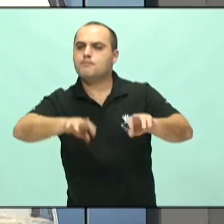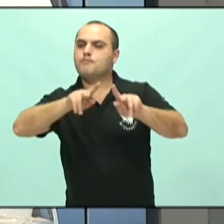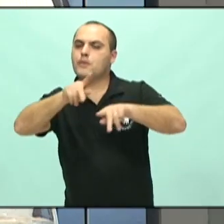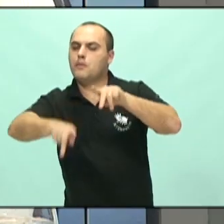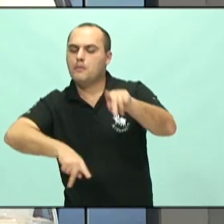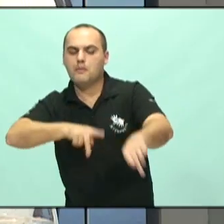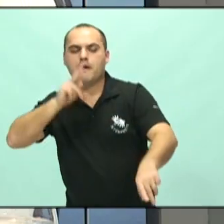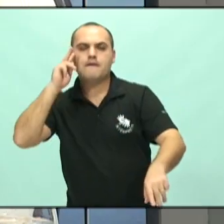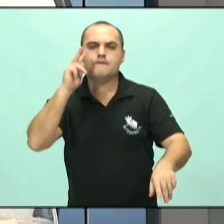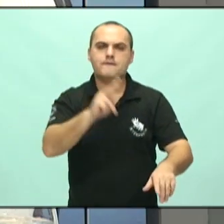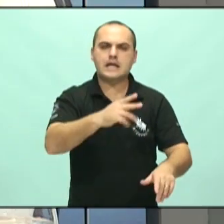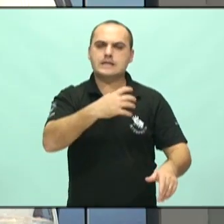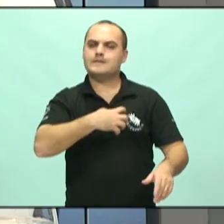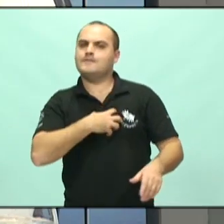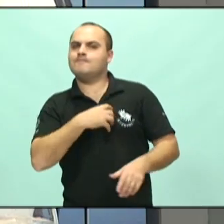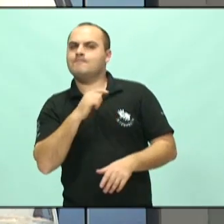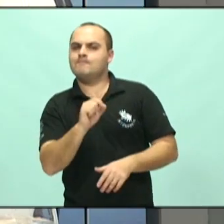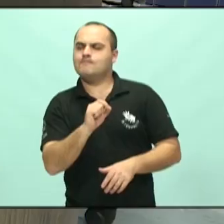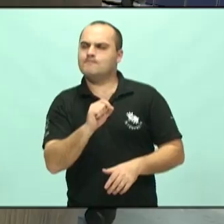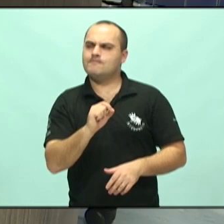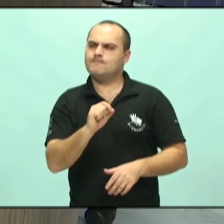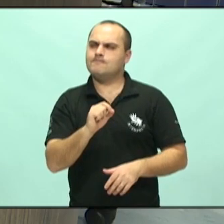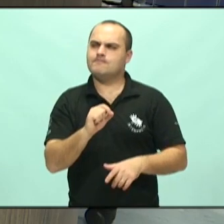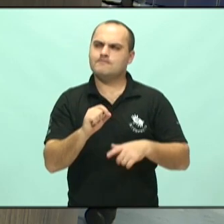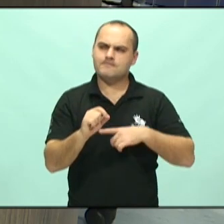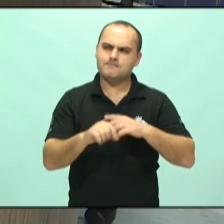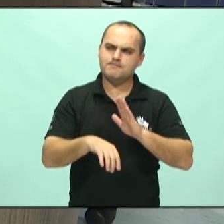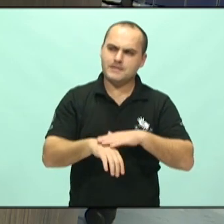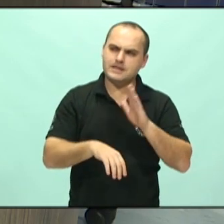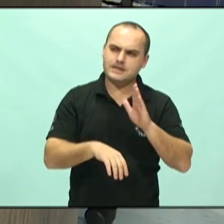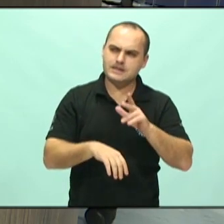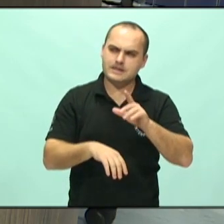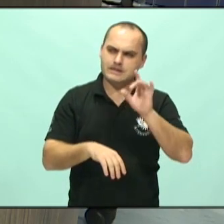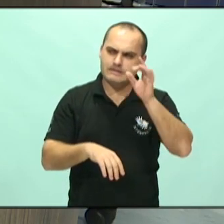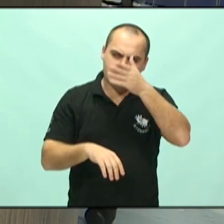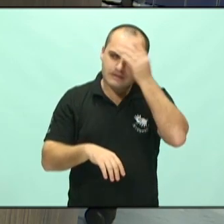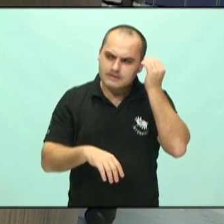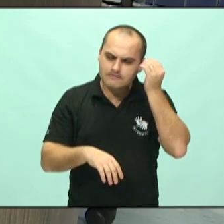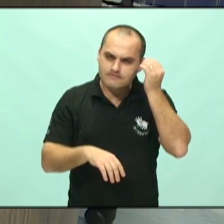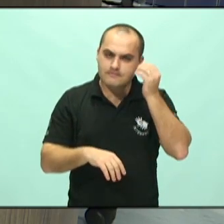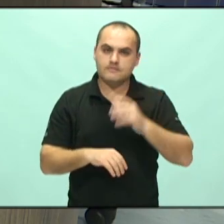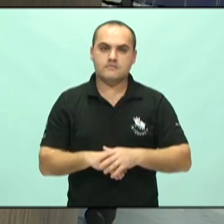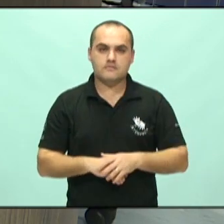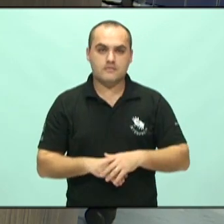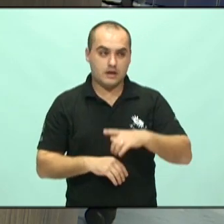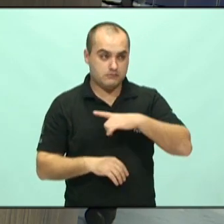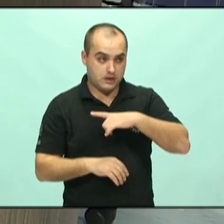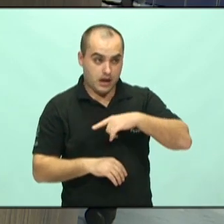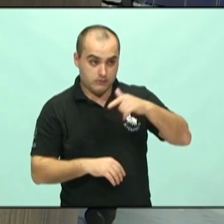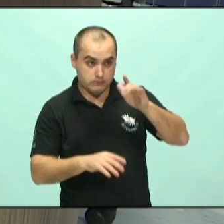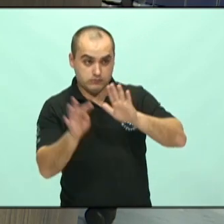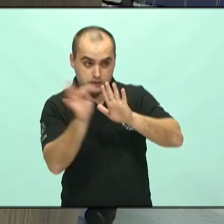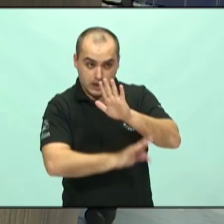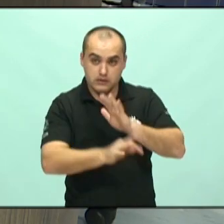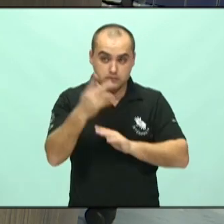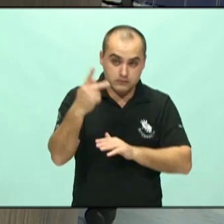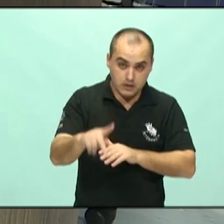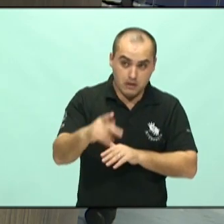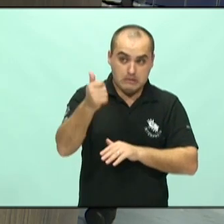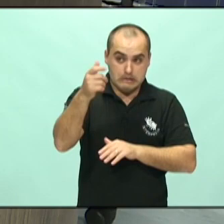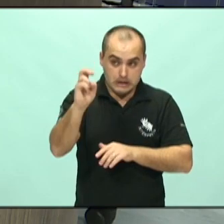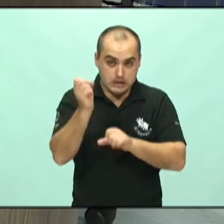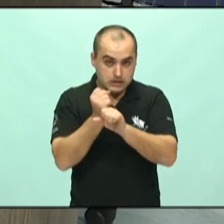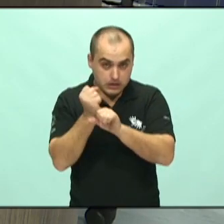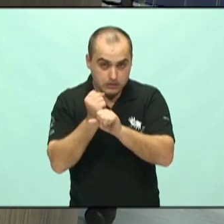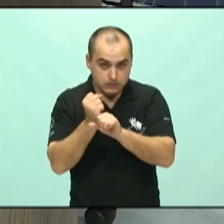né? E quem mais? Esqueci de alguém? Eu acho que esse tem um artigo teu. Sobre os 15 anos, que fala, né? Sobre os 15 anos, sobre